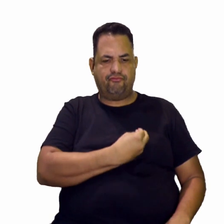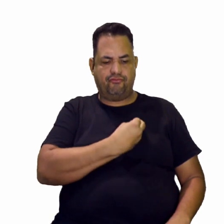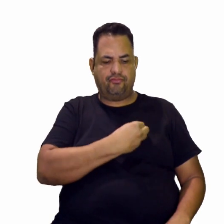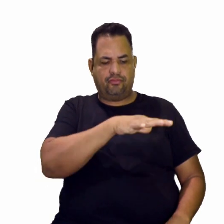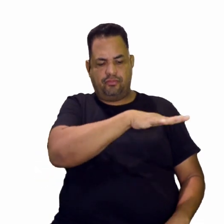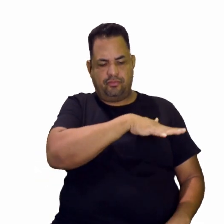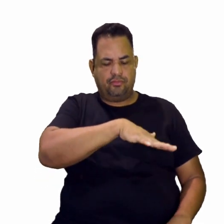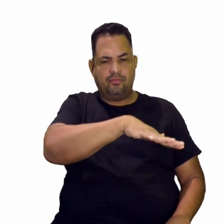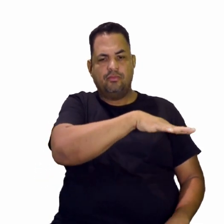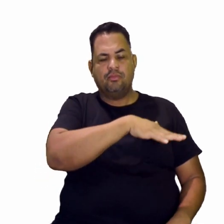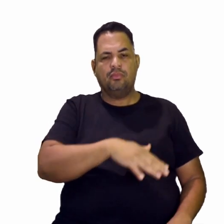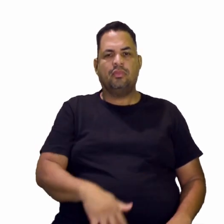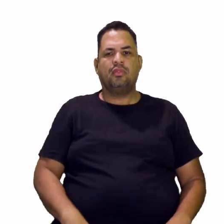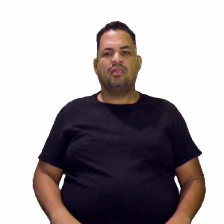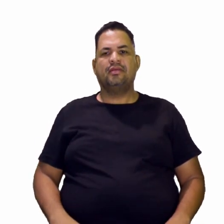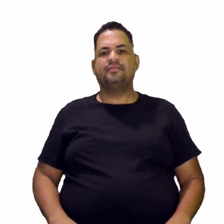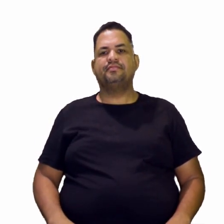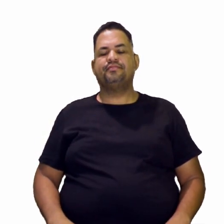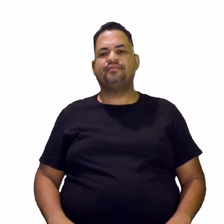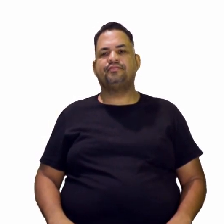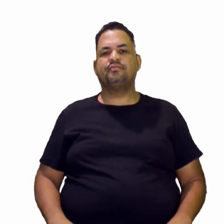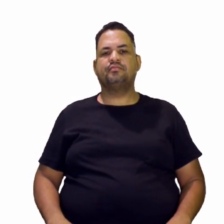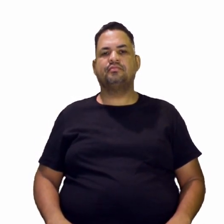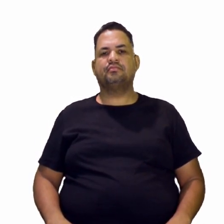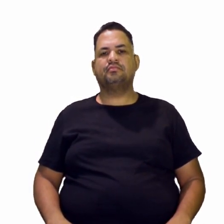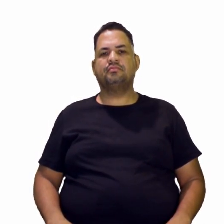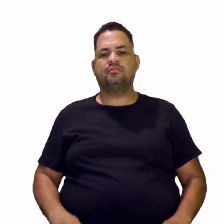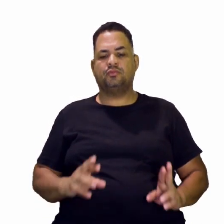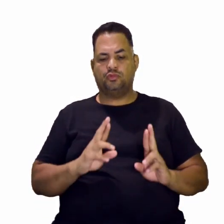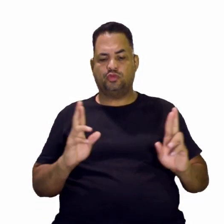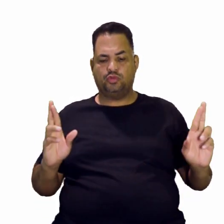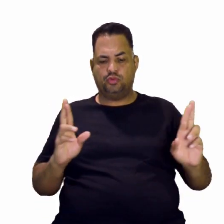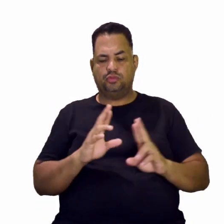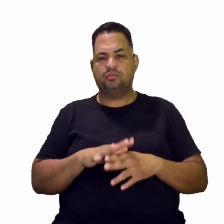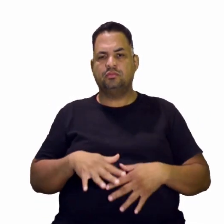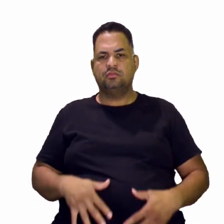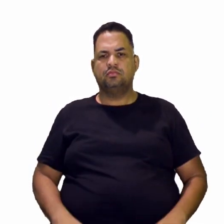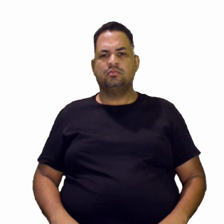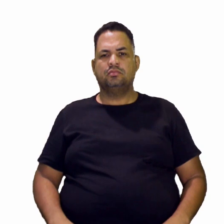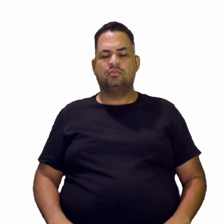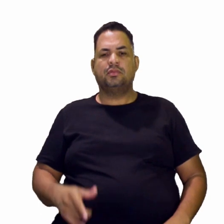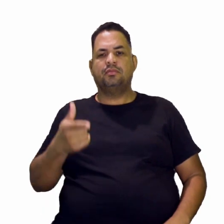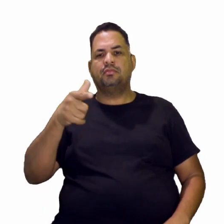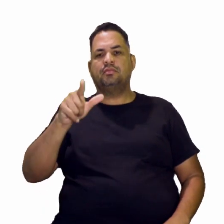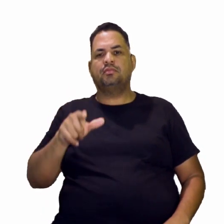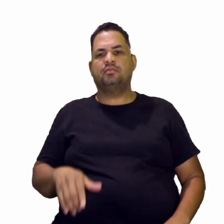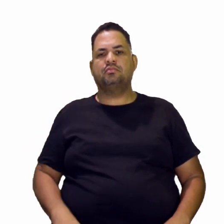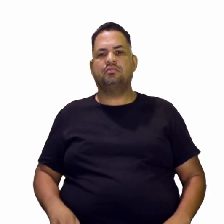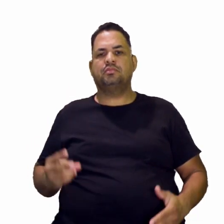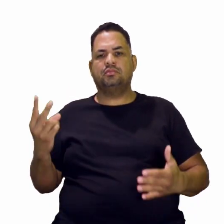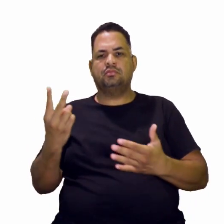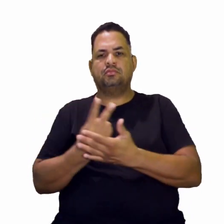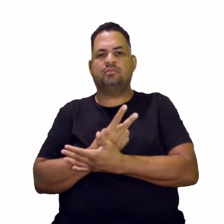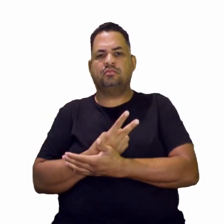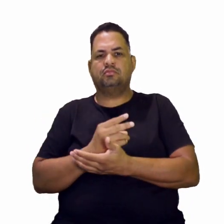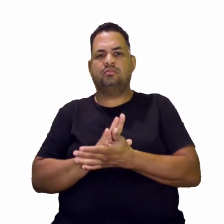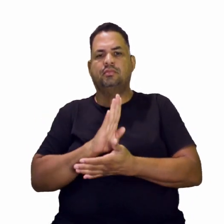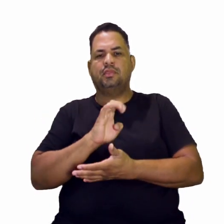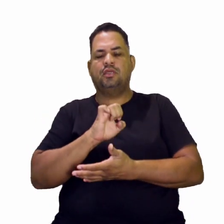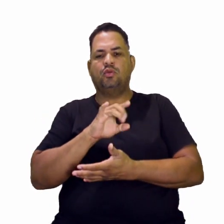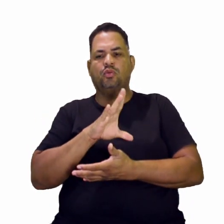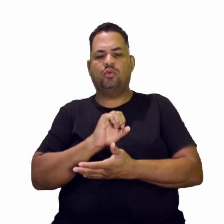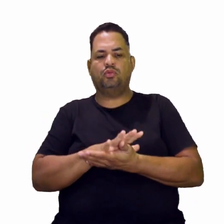Então, os fatores abióticos interagindo com os fatores... vamos repetir. Os fatores